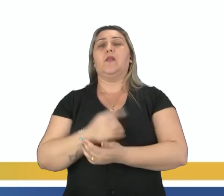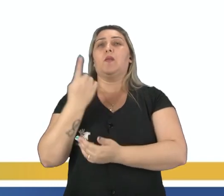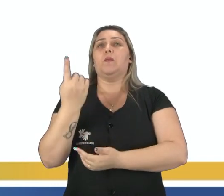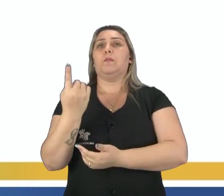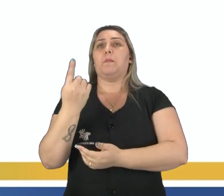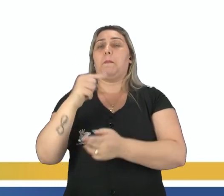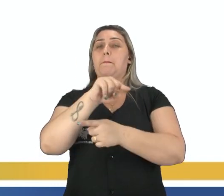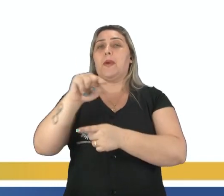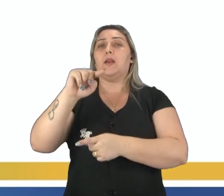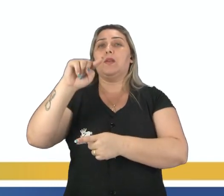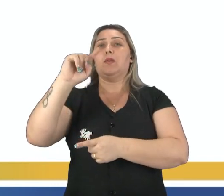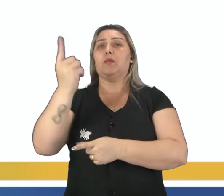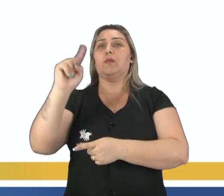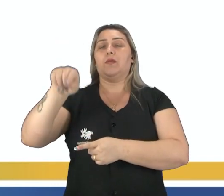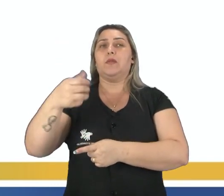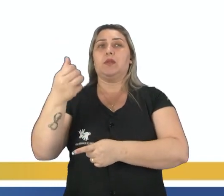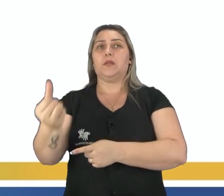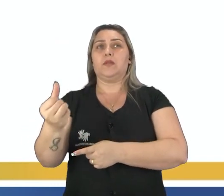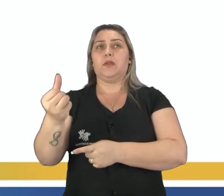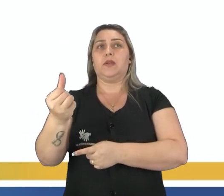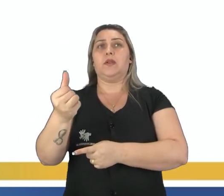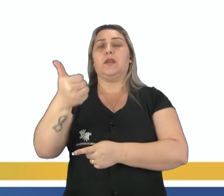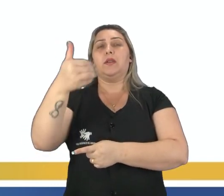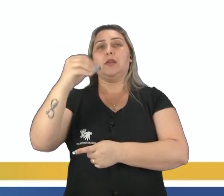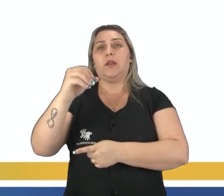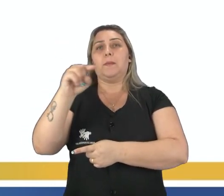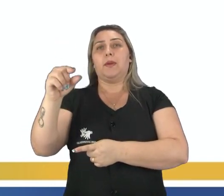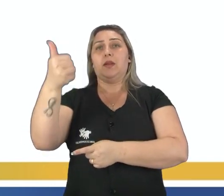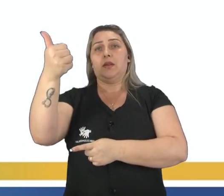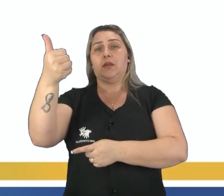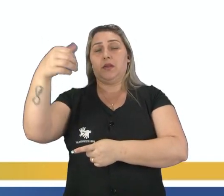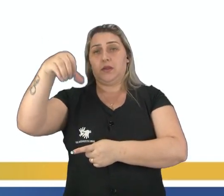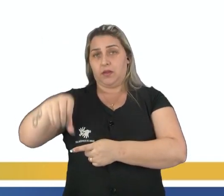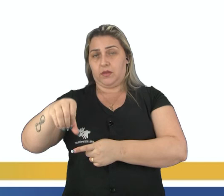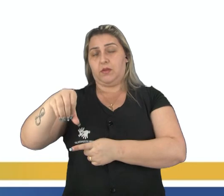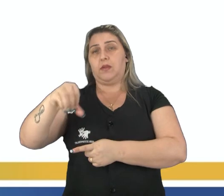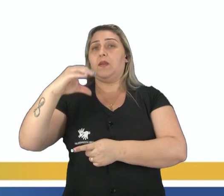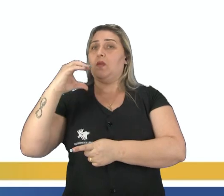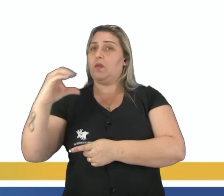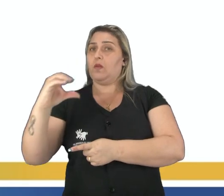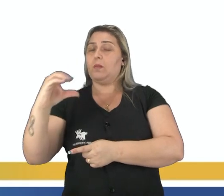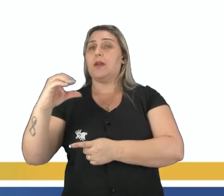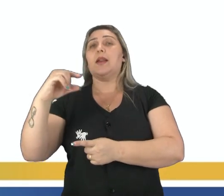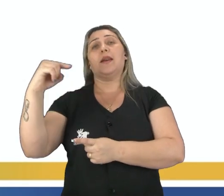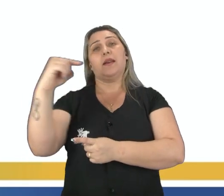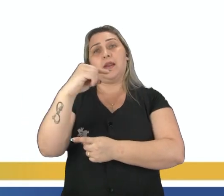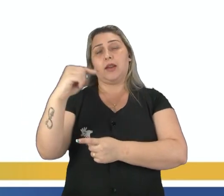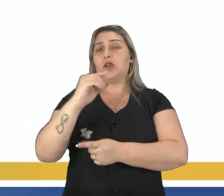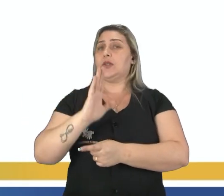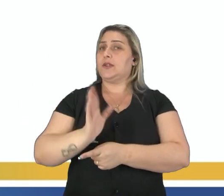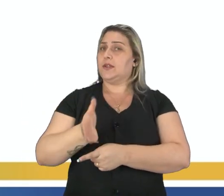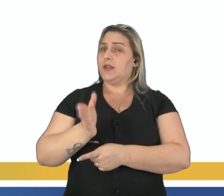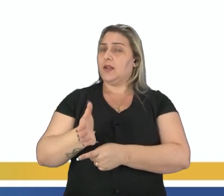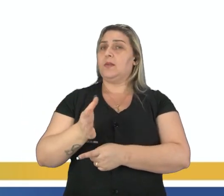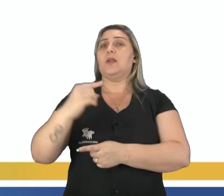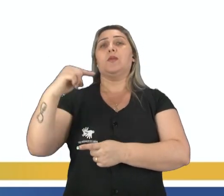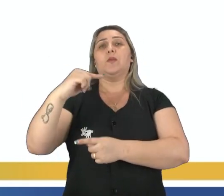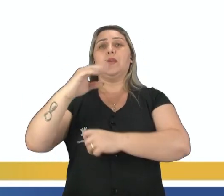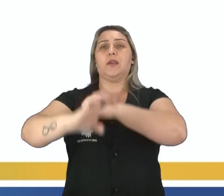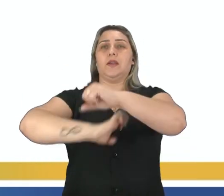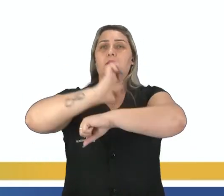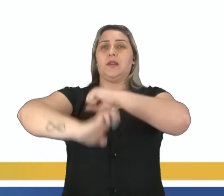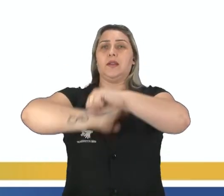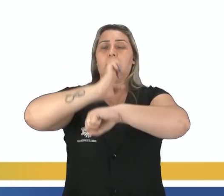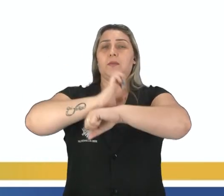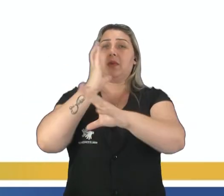dele é menos 1,6 vezes 10 a 19. Eu já falei que é a carga do elétron, porque está negativo ali, a gente sabe que negativo é o do elétron.